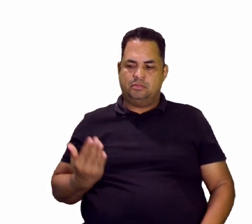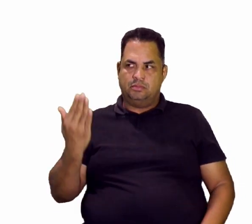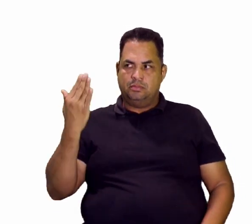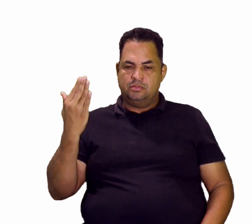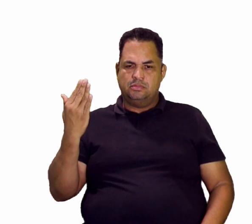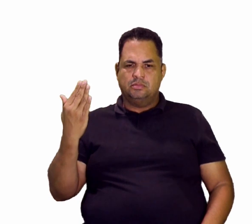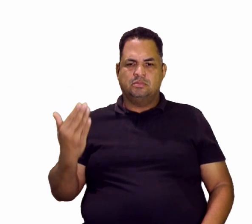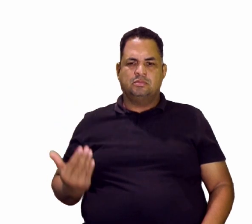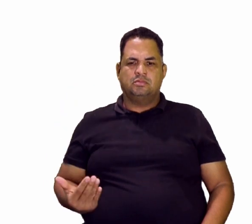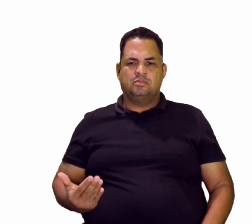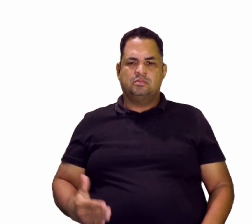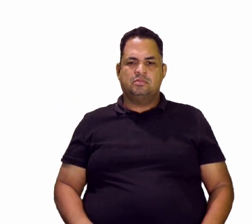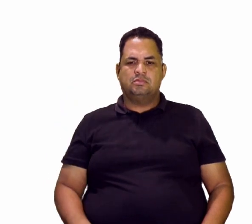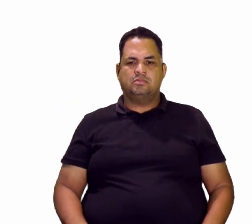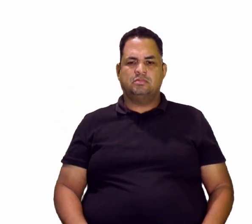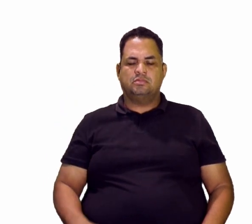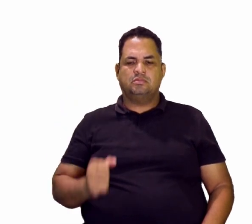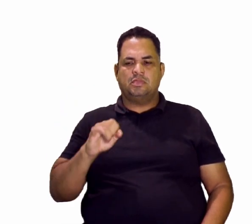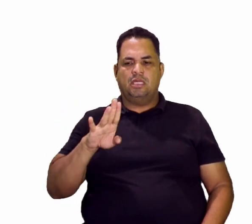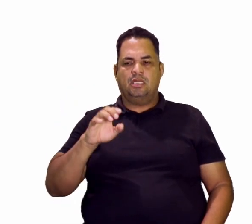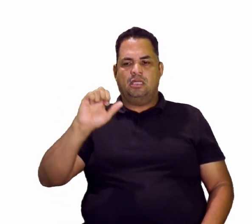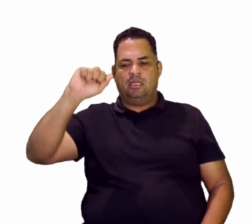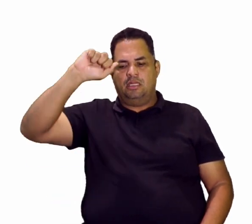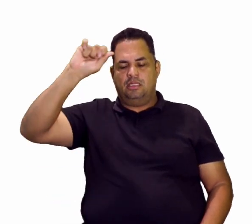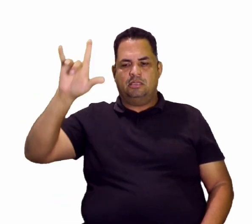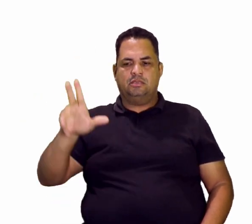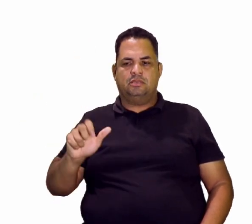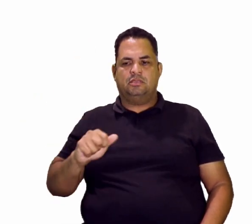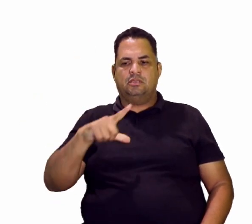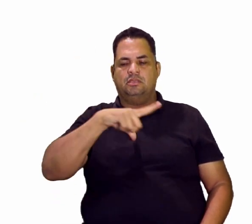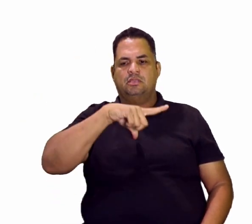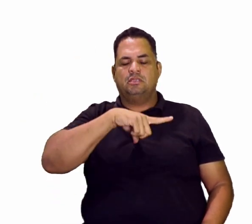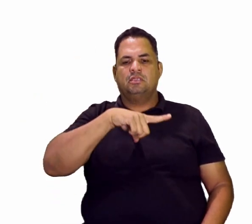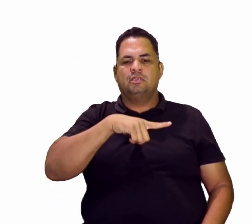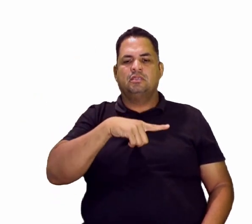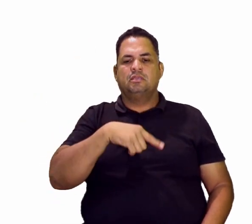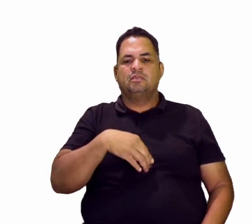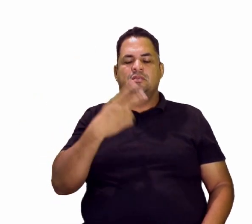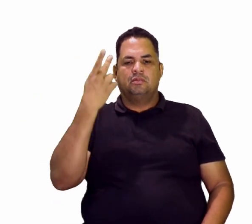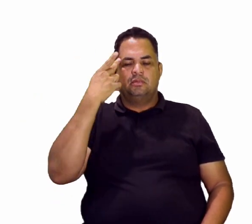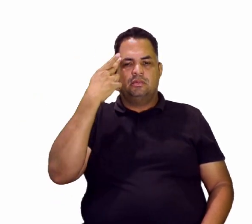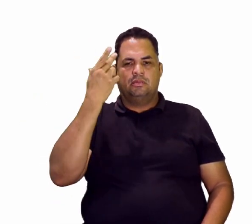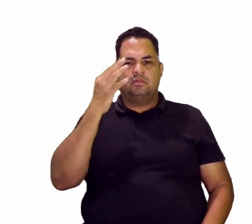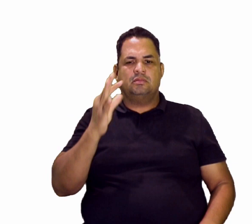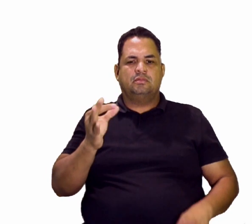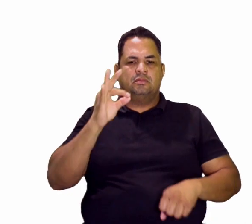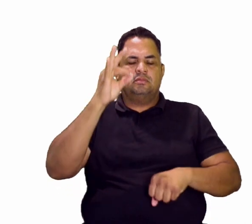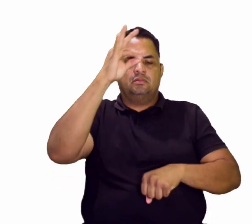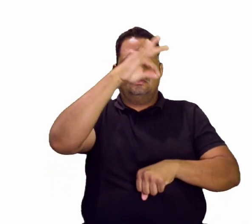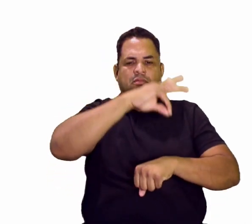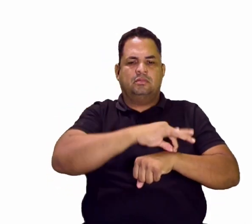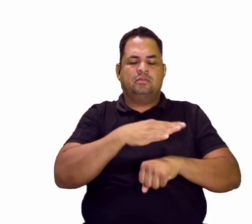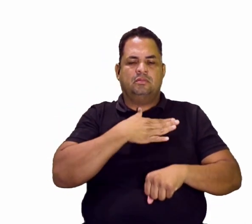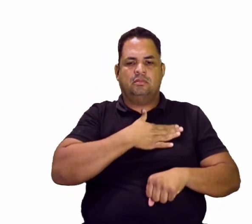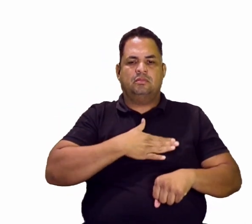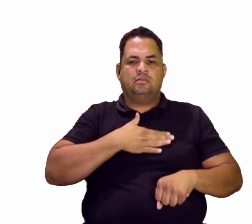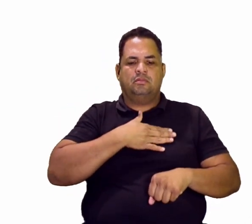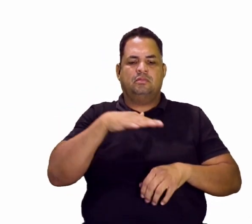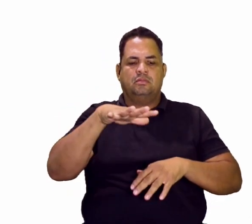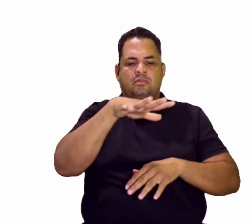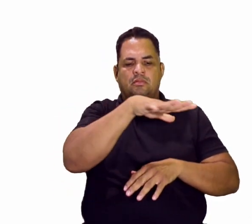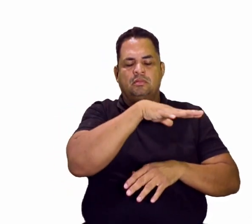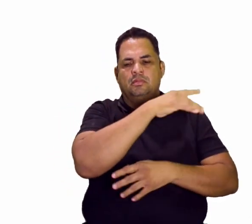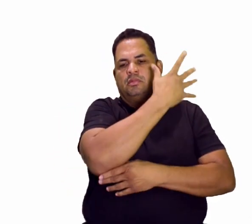do Egito e o outro que era da Ásia, o albopictus, né? Normalmente ele é mais comum, é um mosquito que gosta de estar em